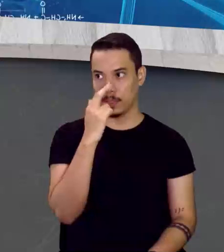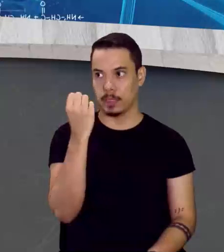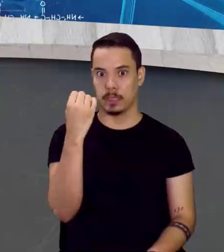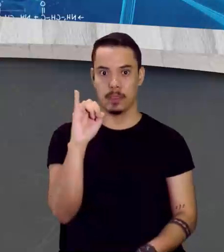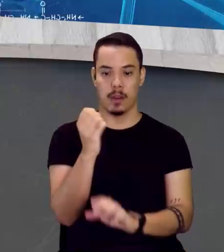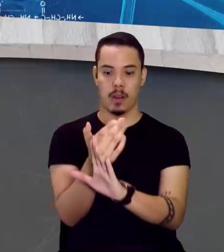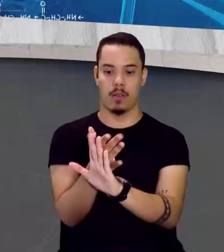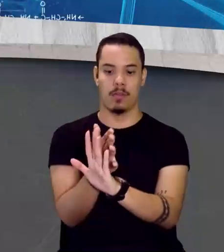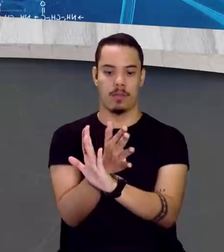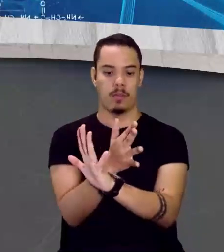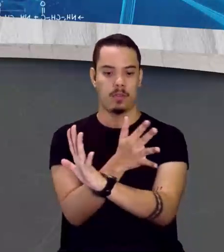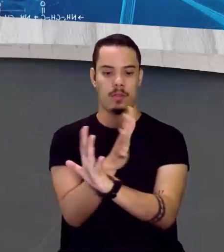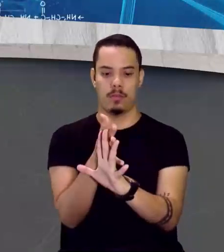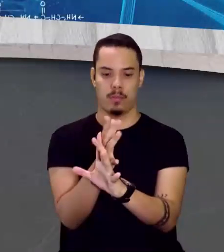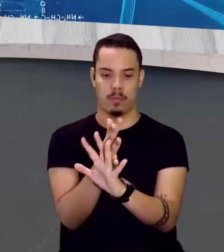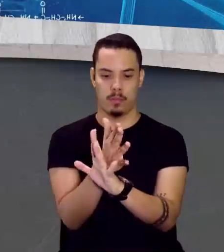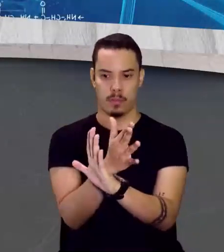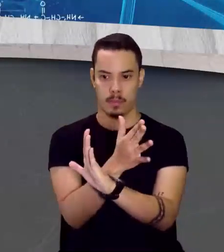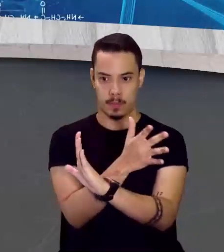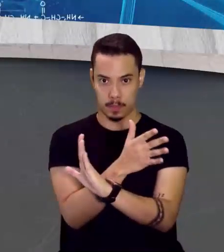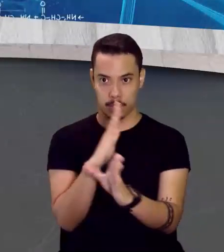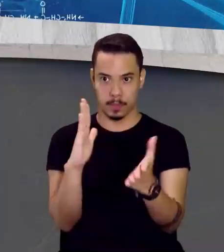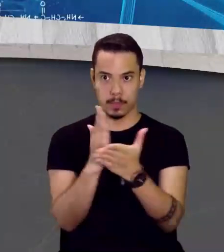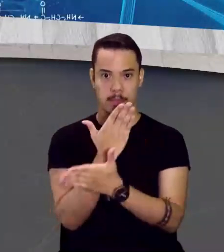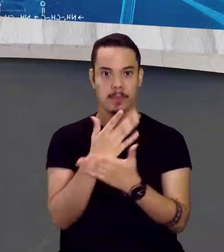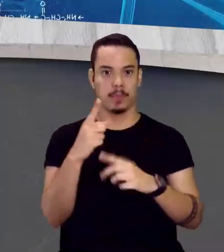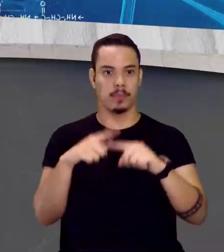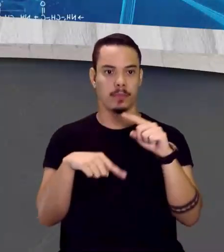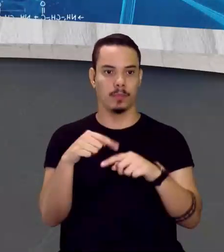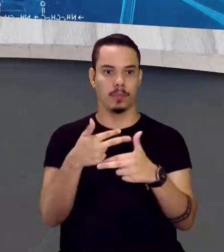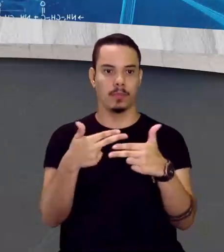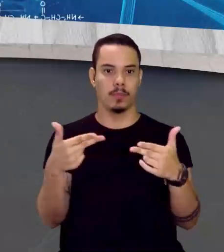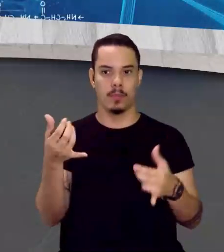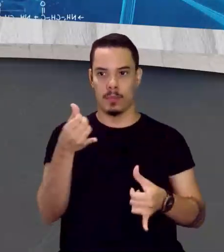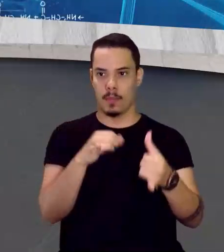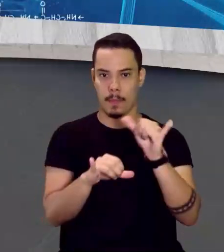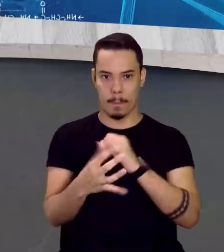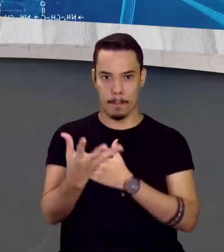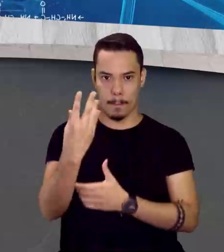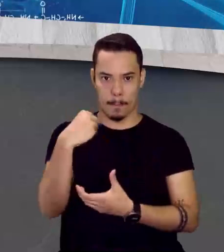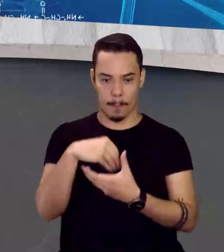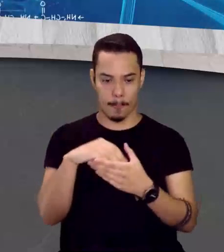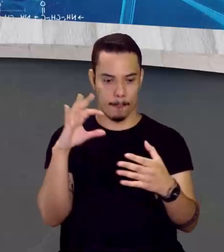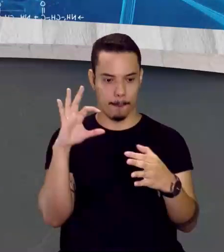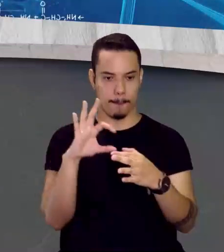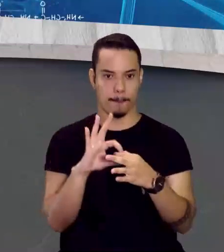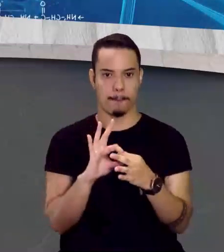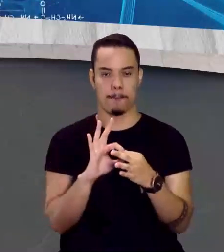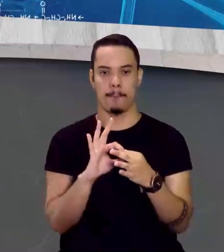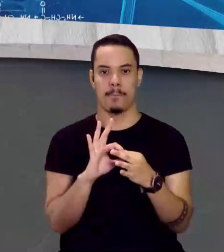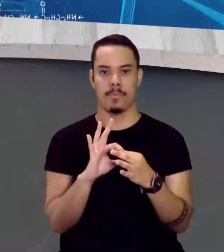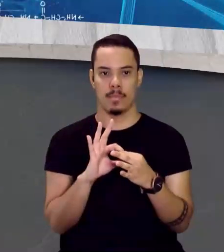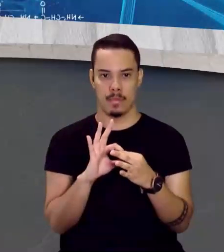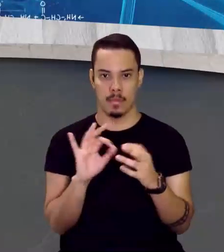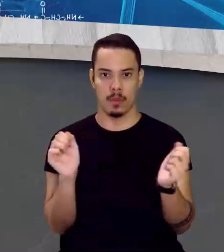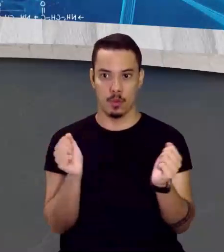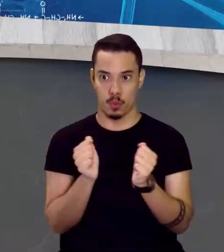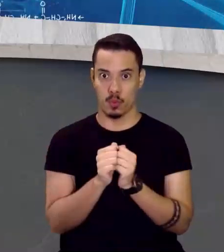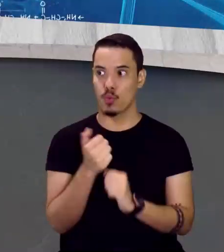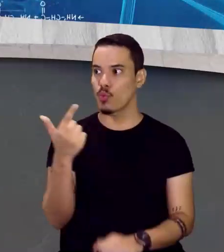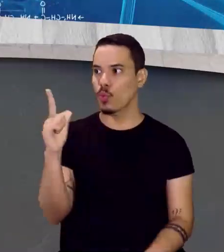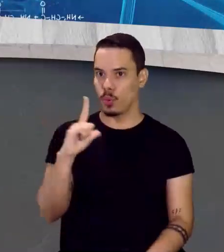afastassem os elétrons dos átomos dos elementos químicos que tendem a se ligar ao átomo daquele que